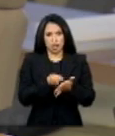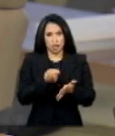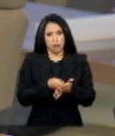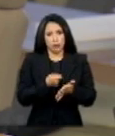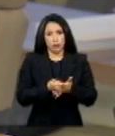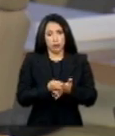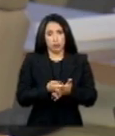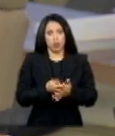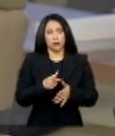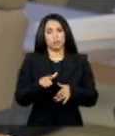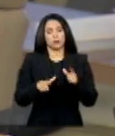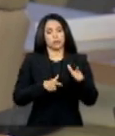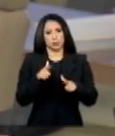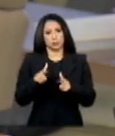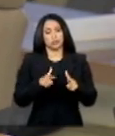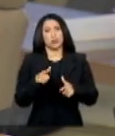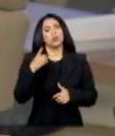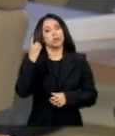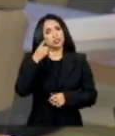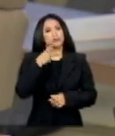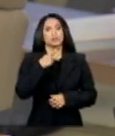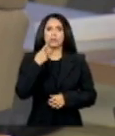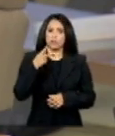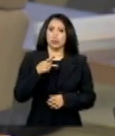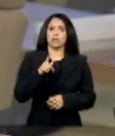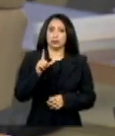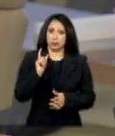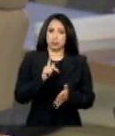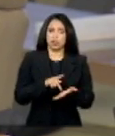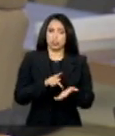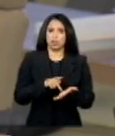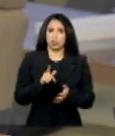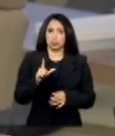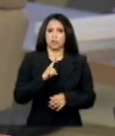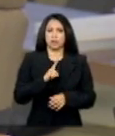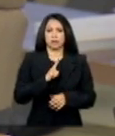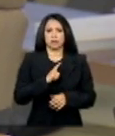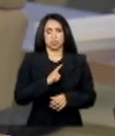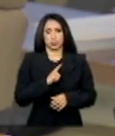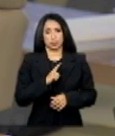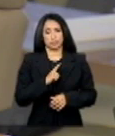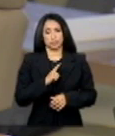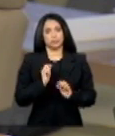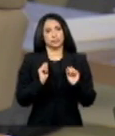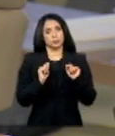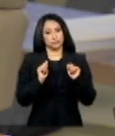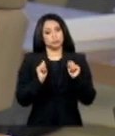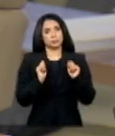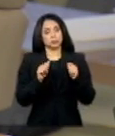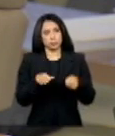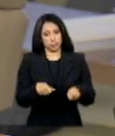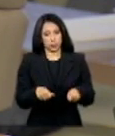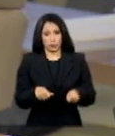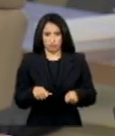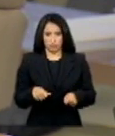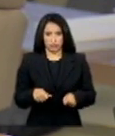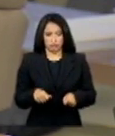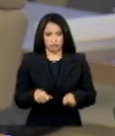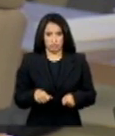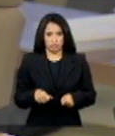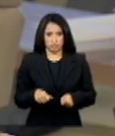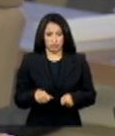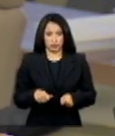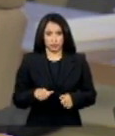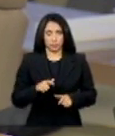o ilustre advogado tem toda razão prevê aqui mesmo que há a possibilidade de chama de serviço